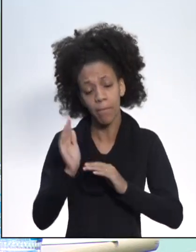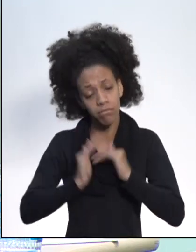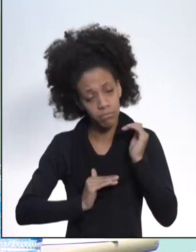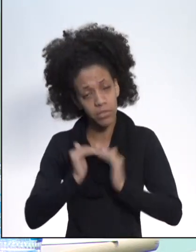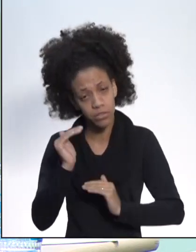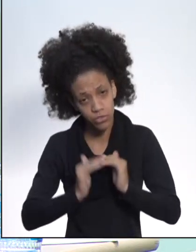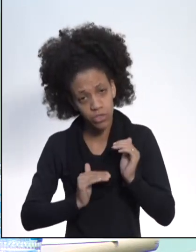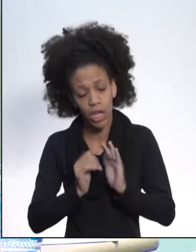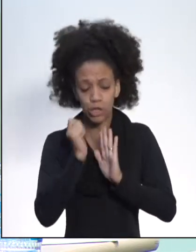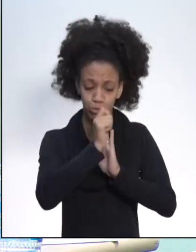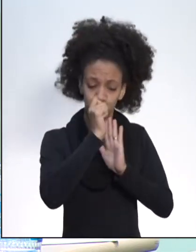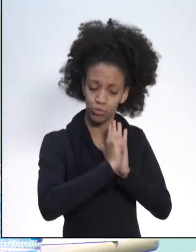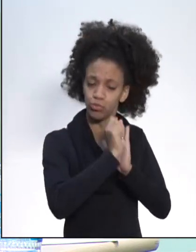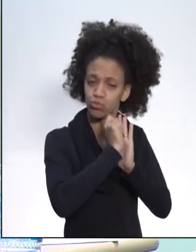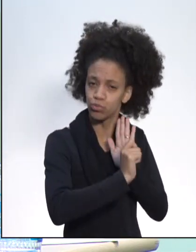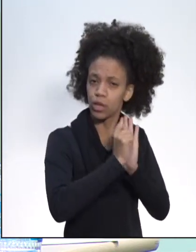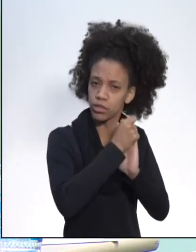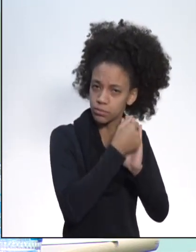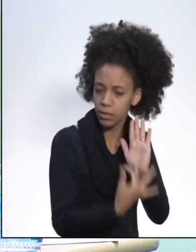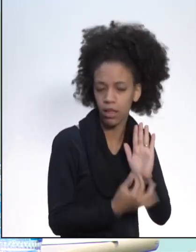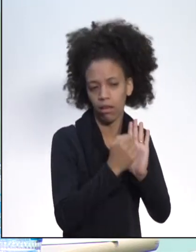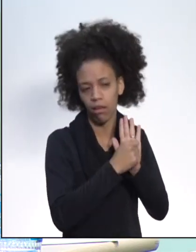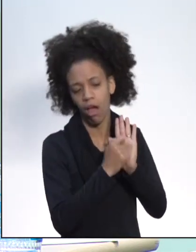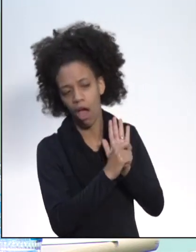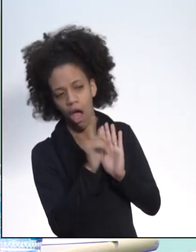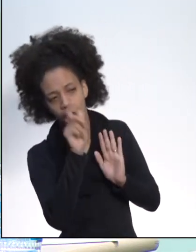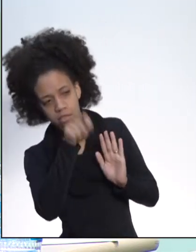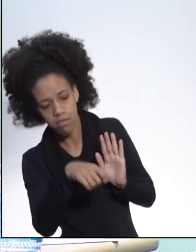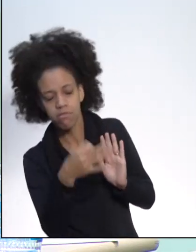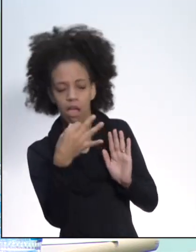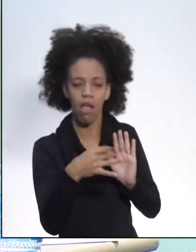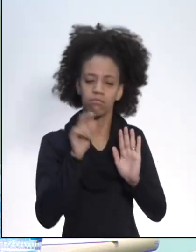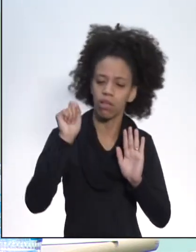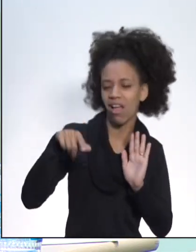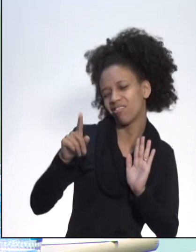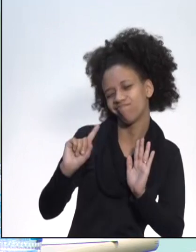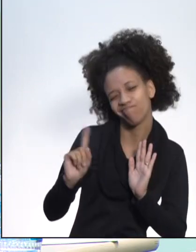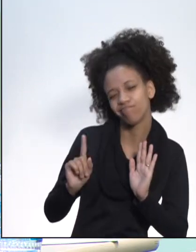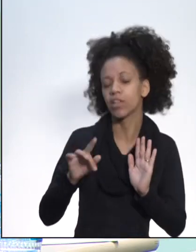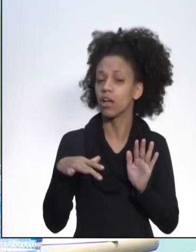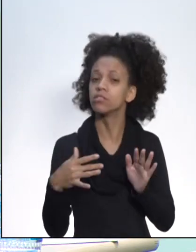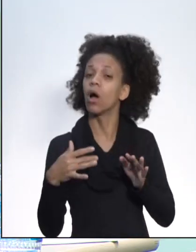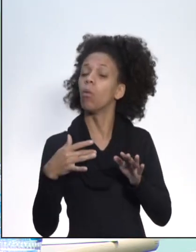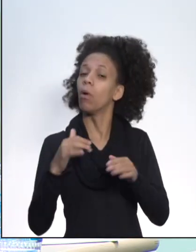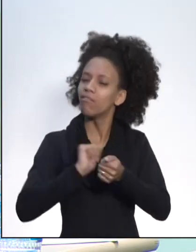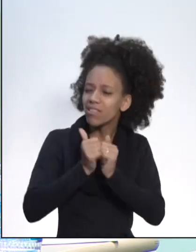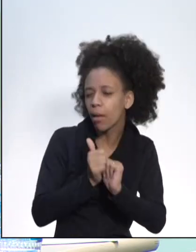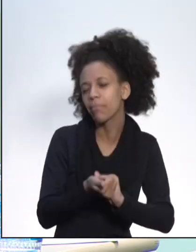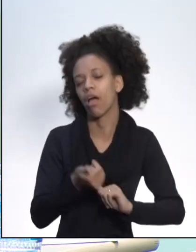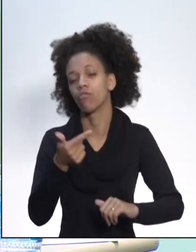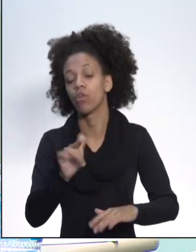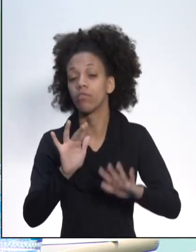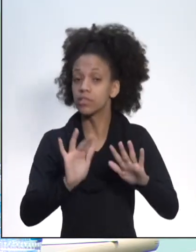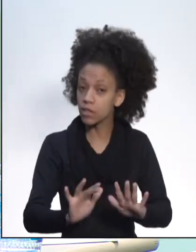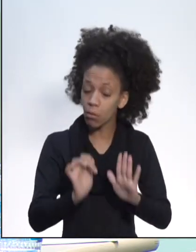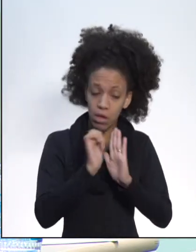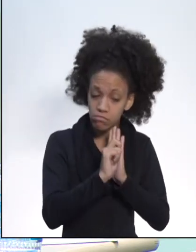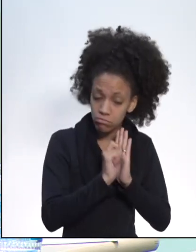prática e ticando nesse plano, colocando, essa ação deu certo, essa ação não deu certo, eu vou rever. Tá?